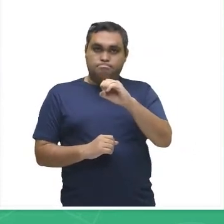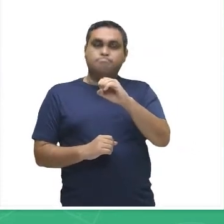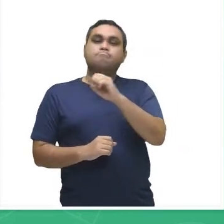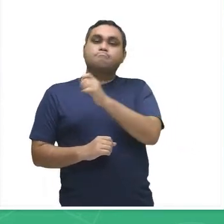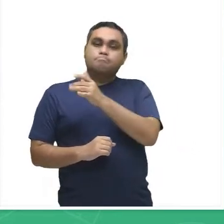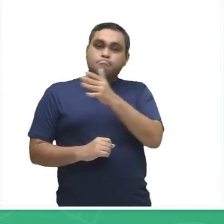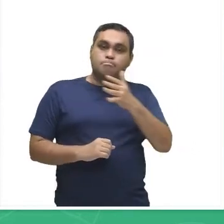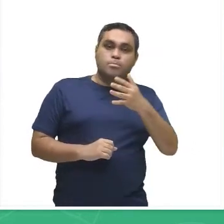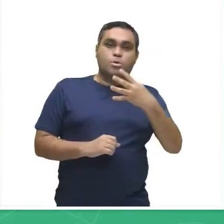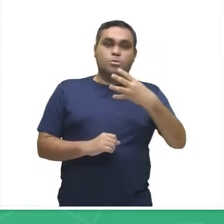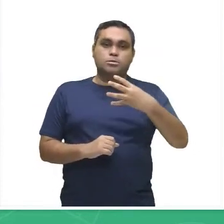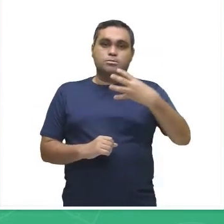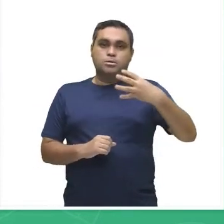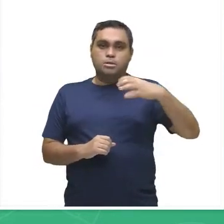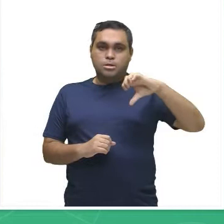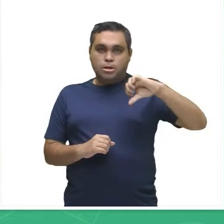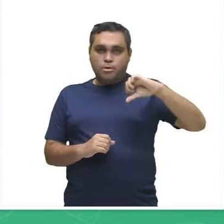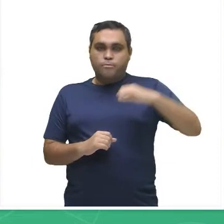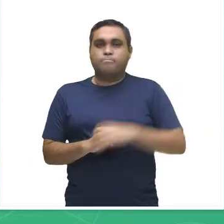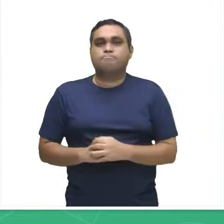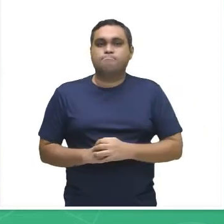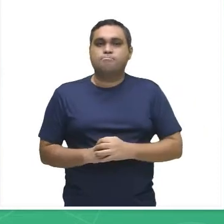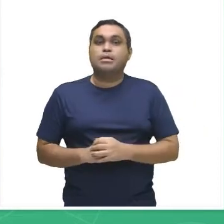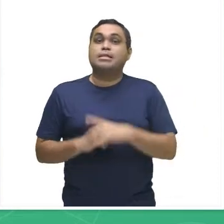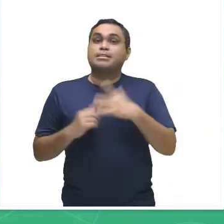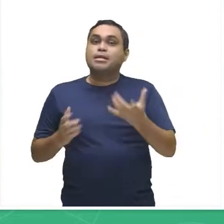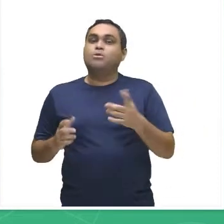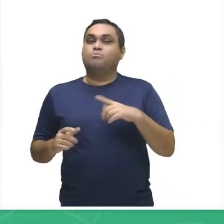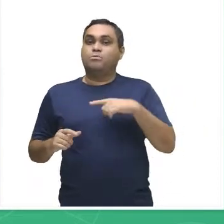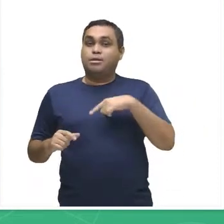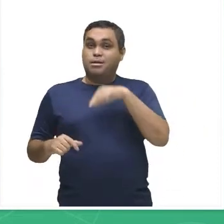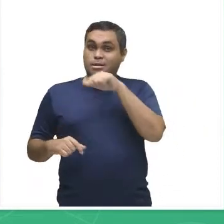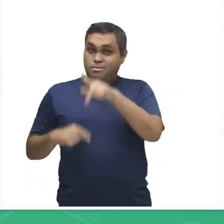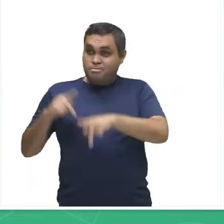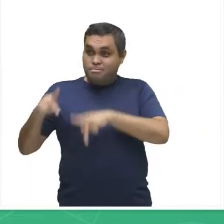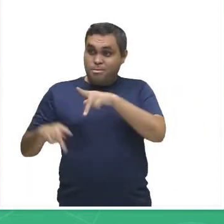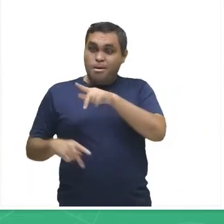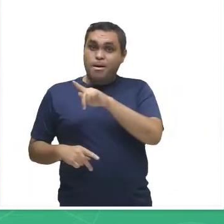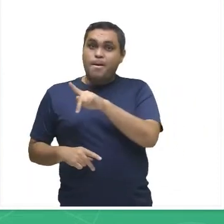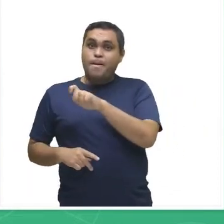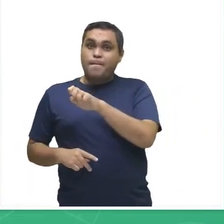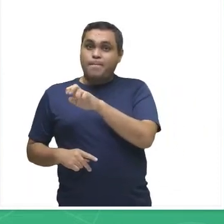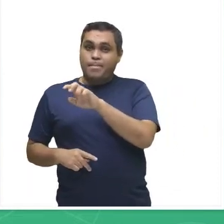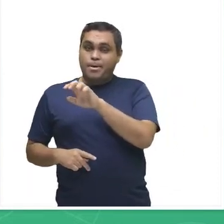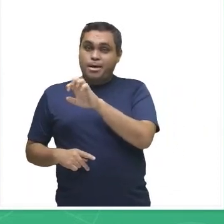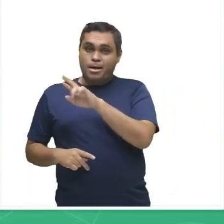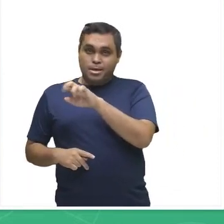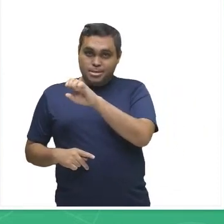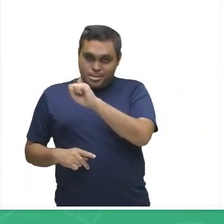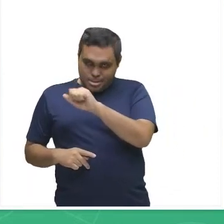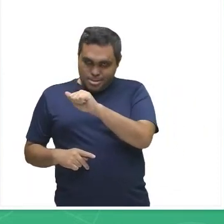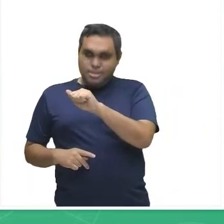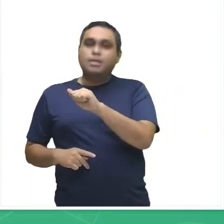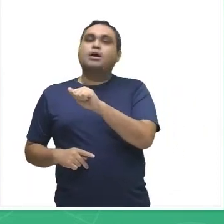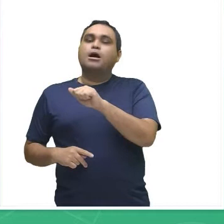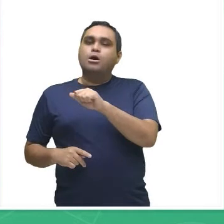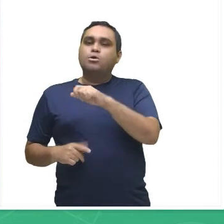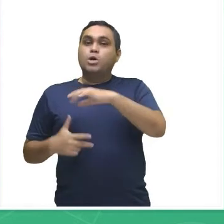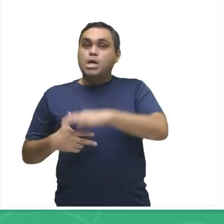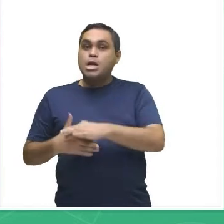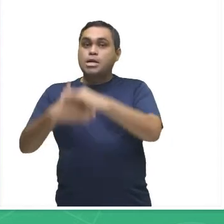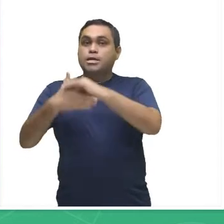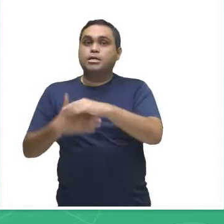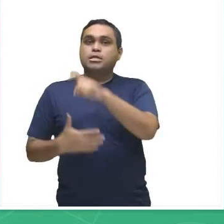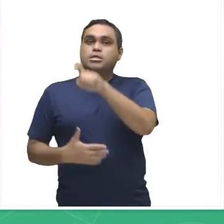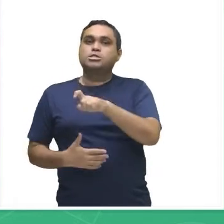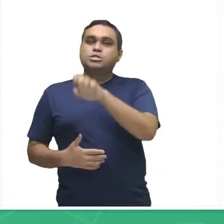vão ser comandados pelo Rodrigo Santoro. Pelo Xerxes I, não é mesmo? Aqui a